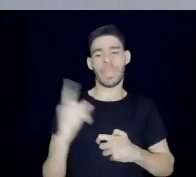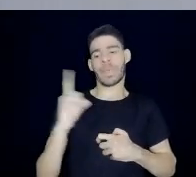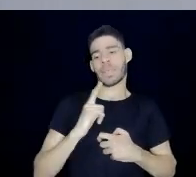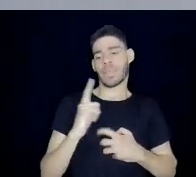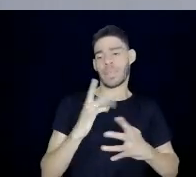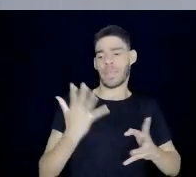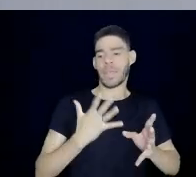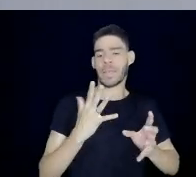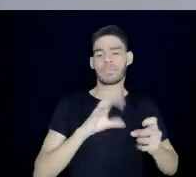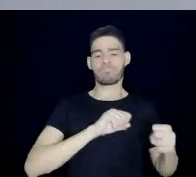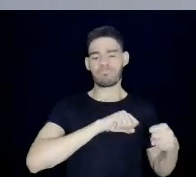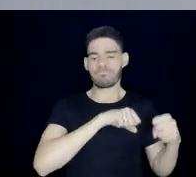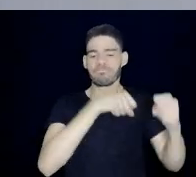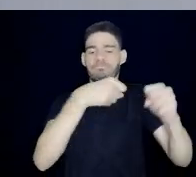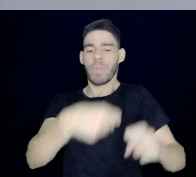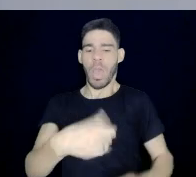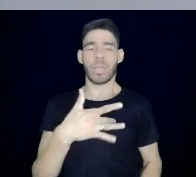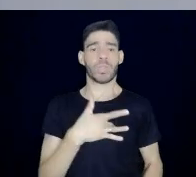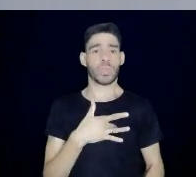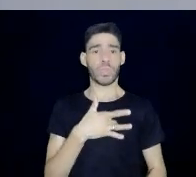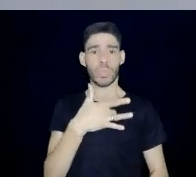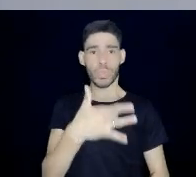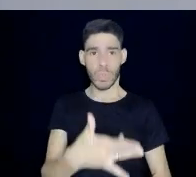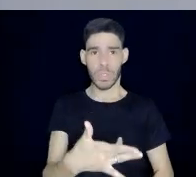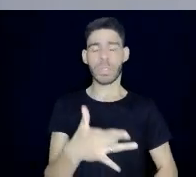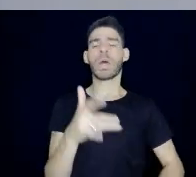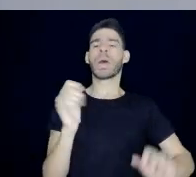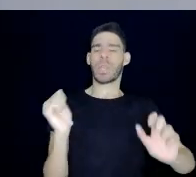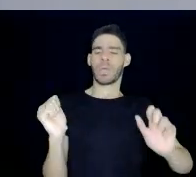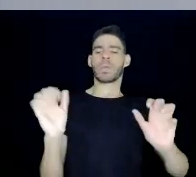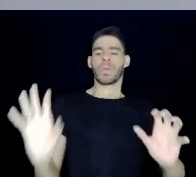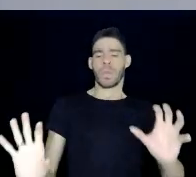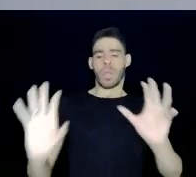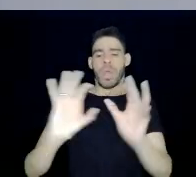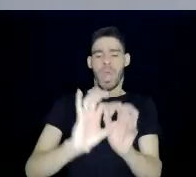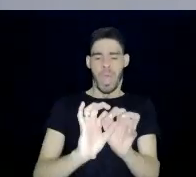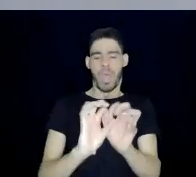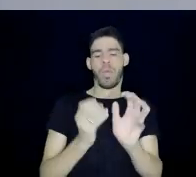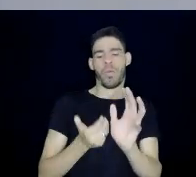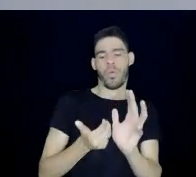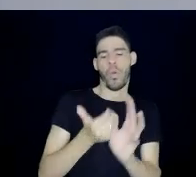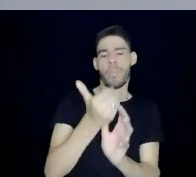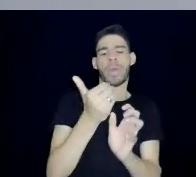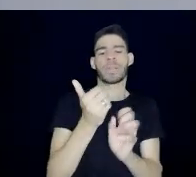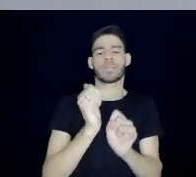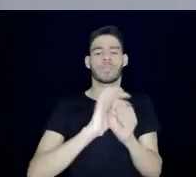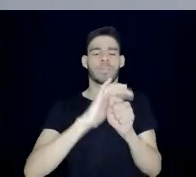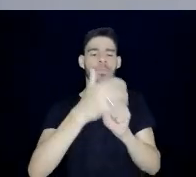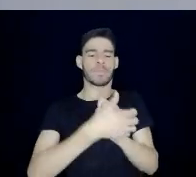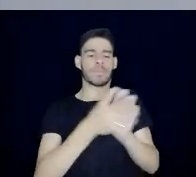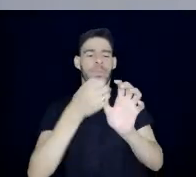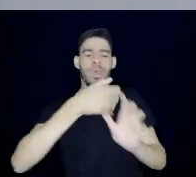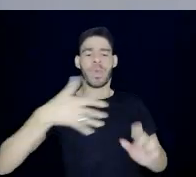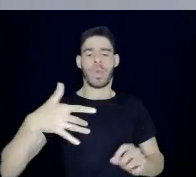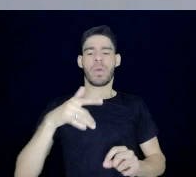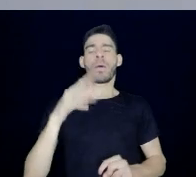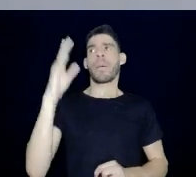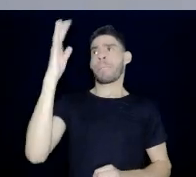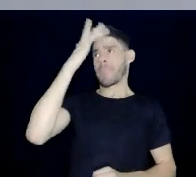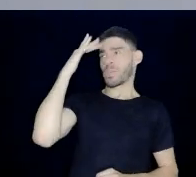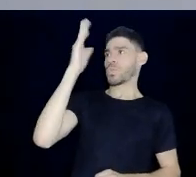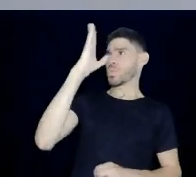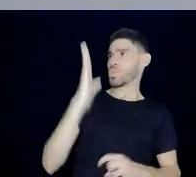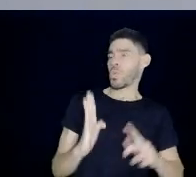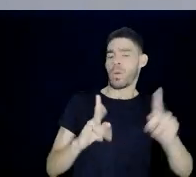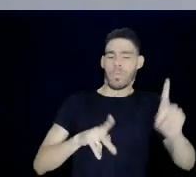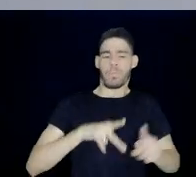somado ao esforço de solidariedade que caracterizou o início da pandemia, e o brasileiro, assim como